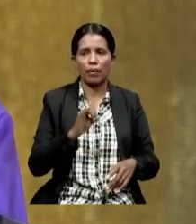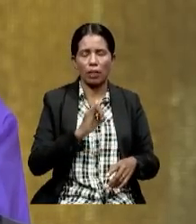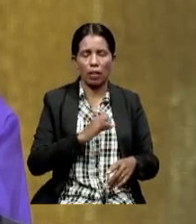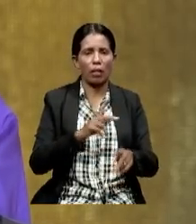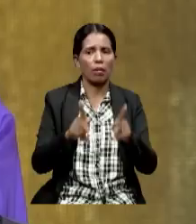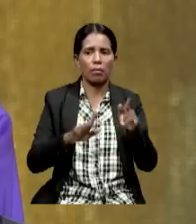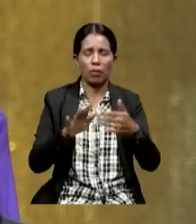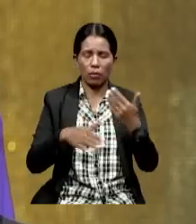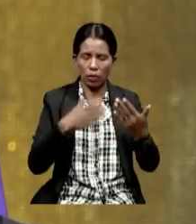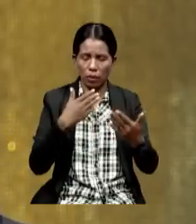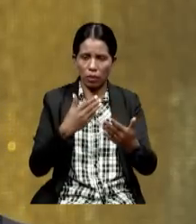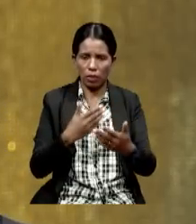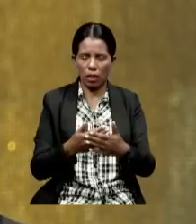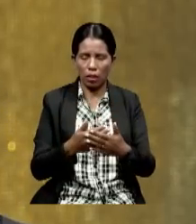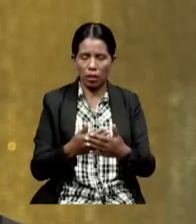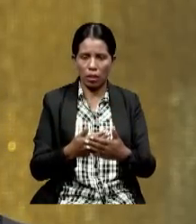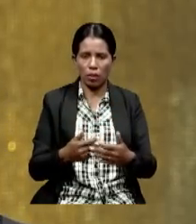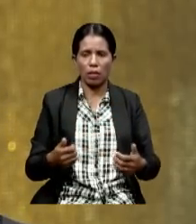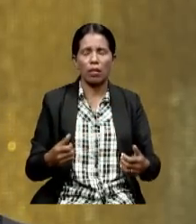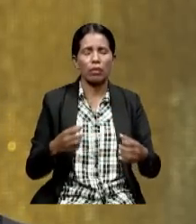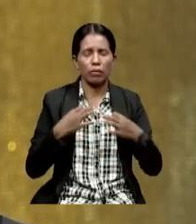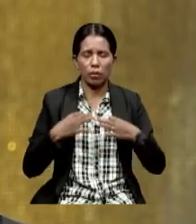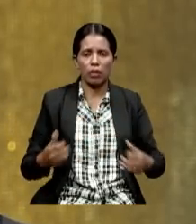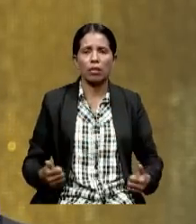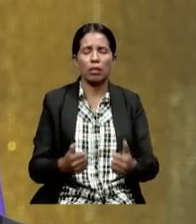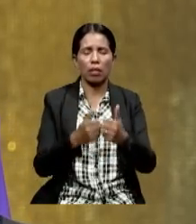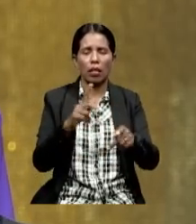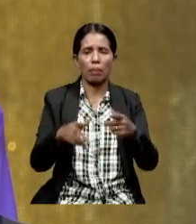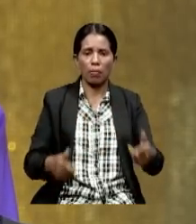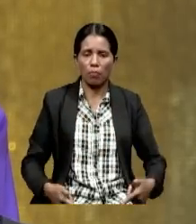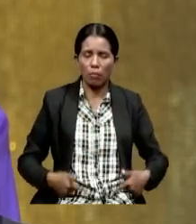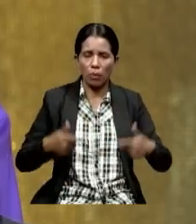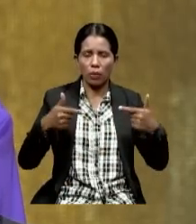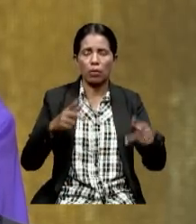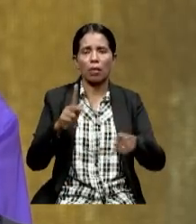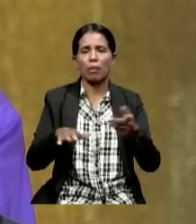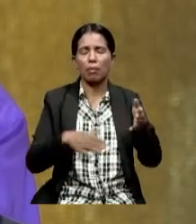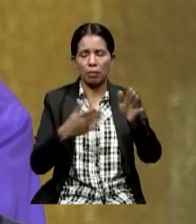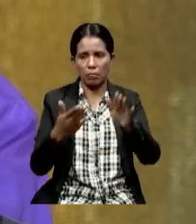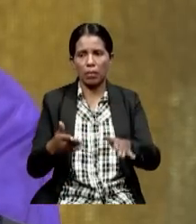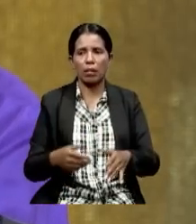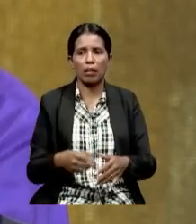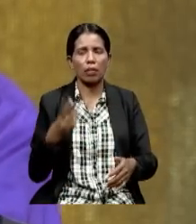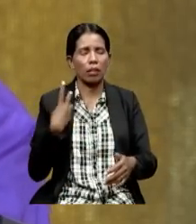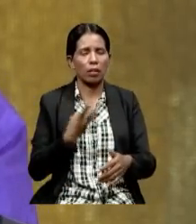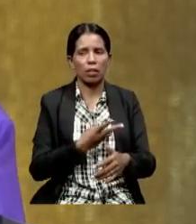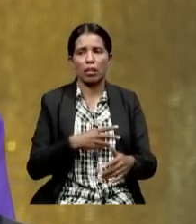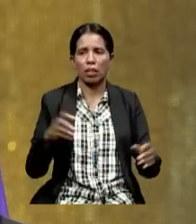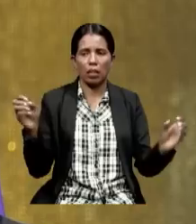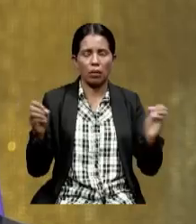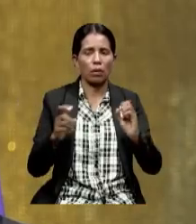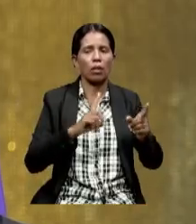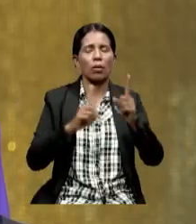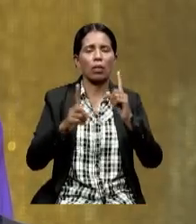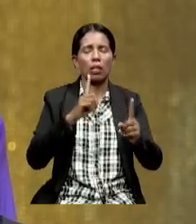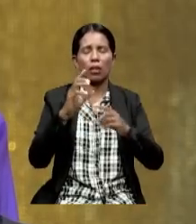Ausência, contato físico de ane, entre emavores, no emamá. Nema, caloita, la torri, boalia, con